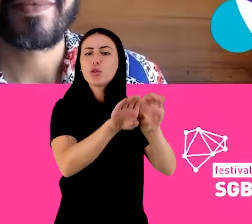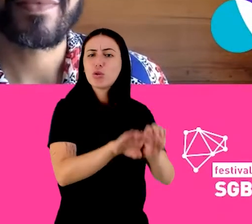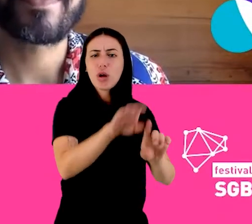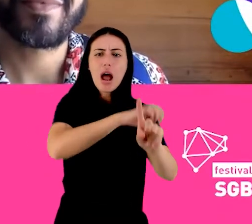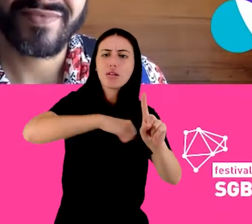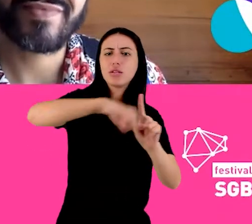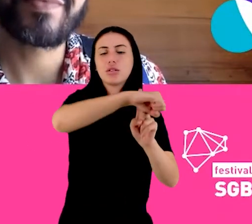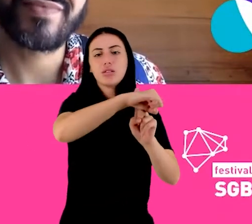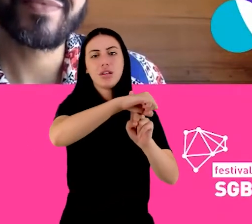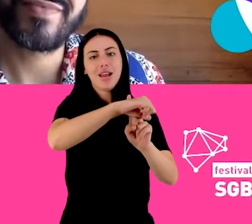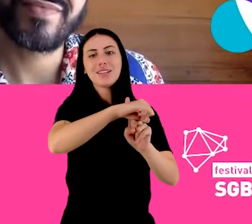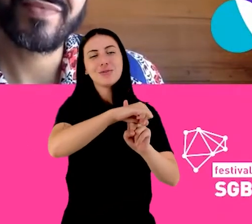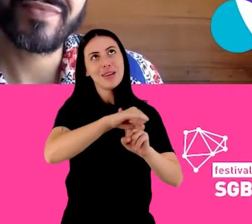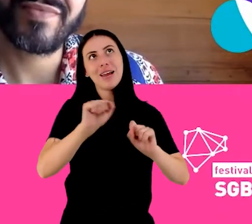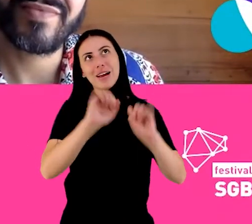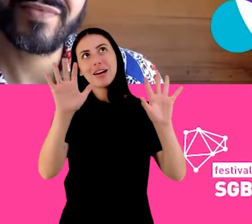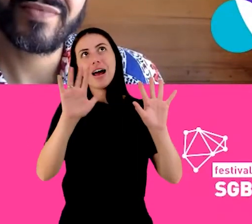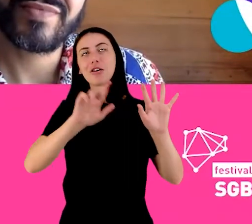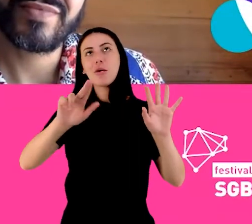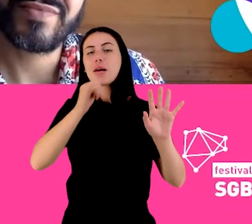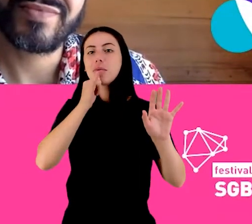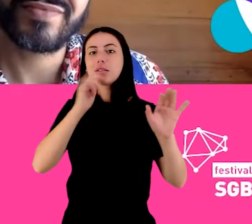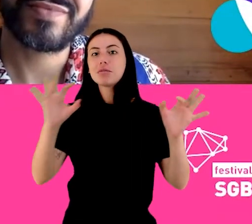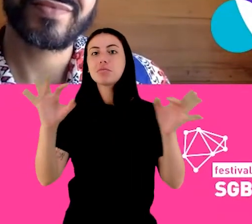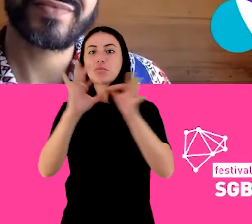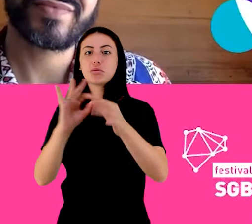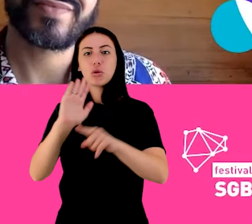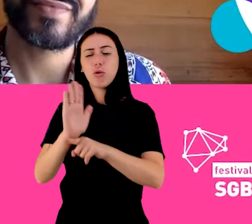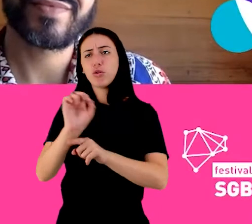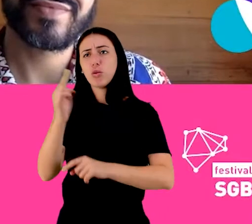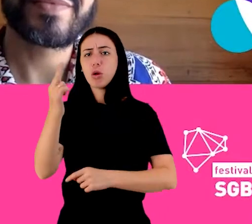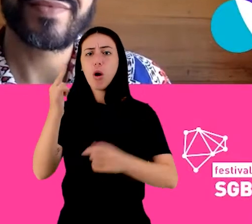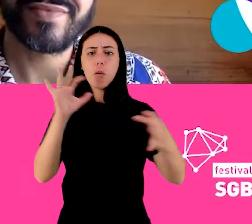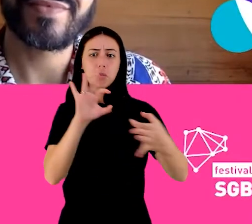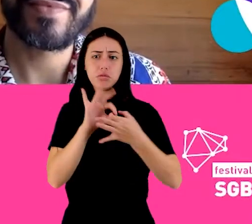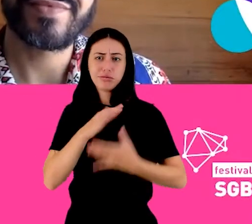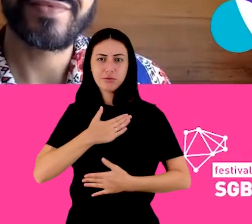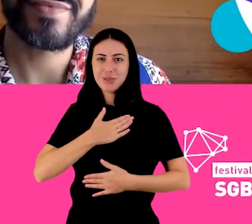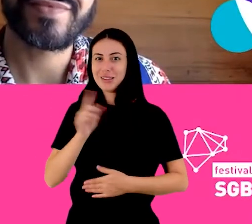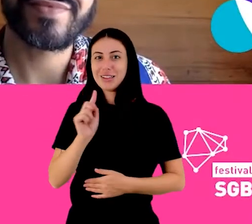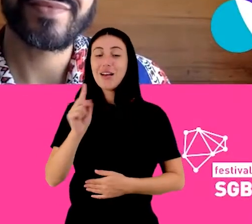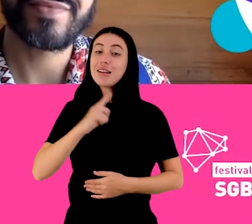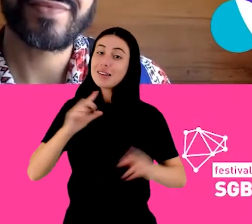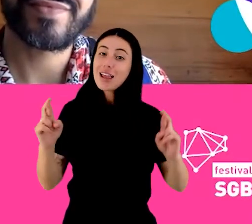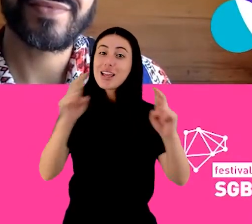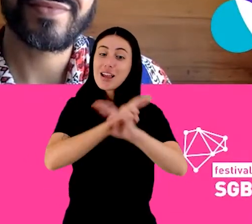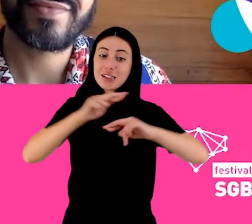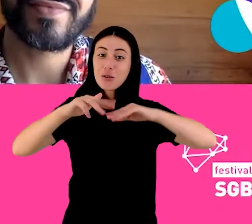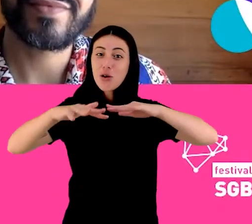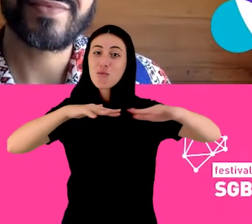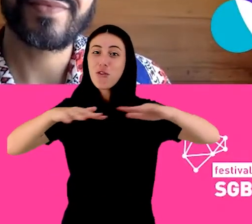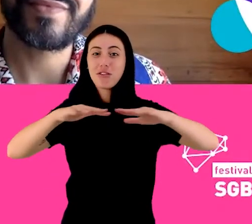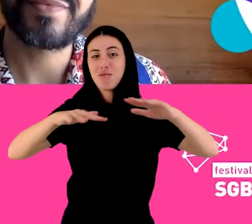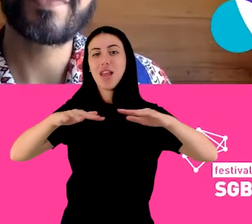teve o desdobramento, uma carta protocolada com todos os aspectos possíveis para combater o racismo estrutural, políticas